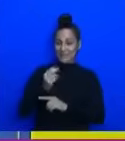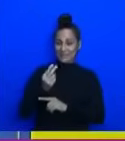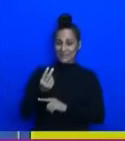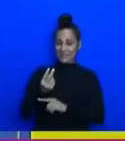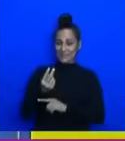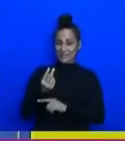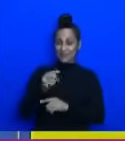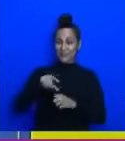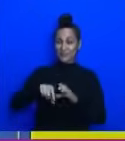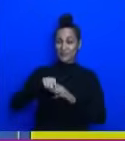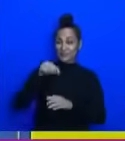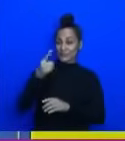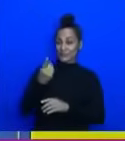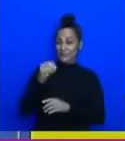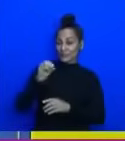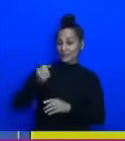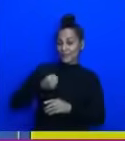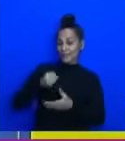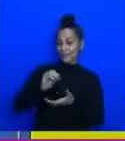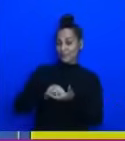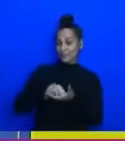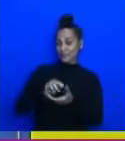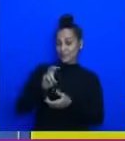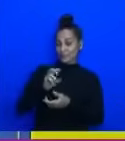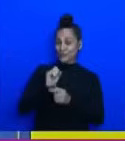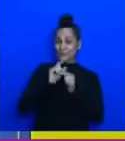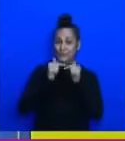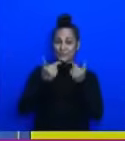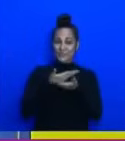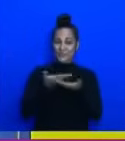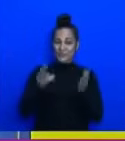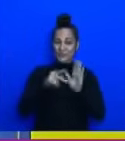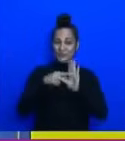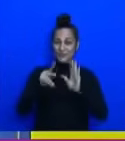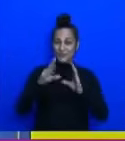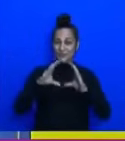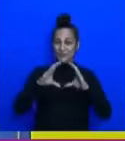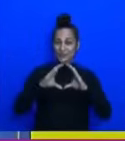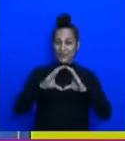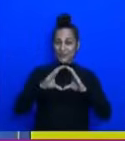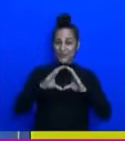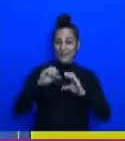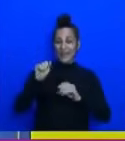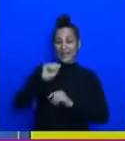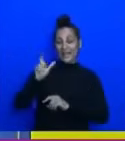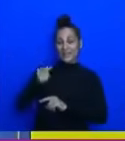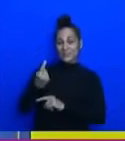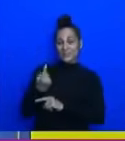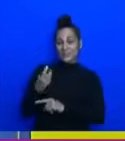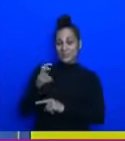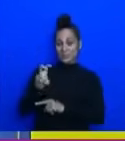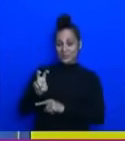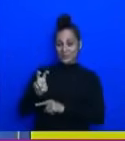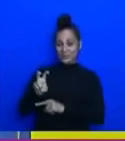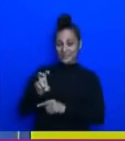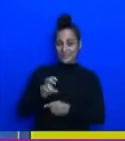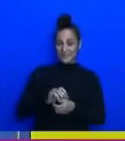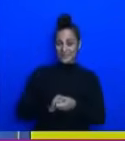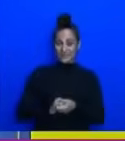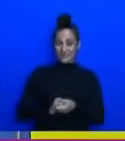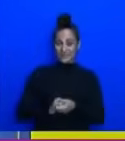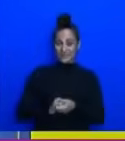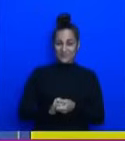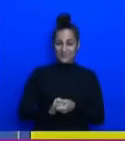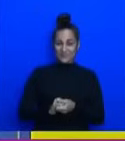02. Foram sorteados 10 números. Faltam 5. Boa sorte para você. Bola azul número 15. Azul